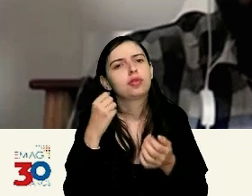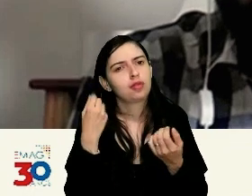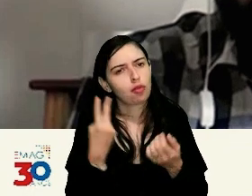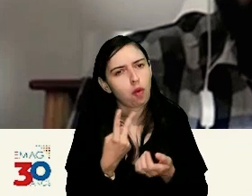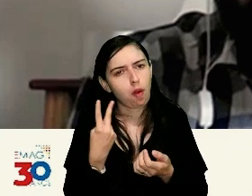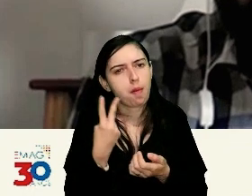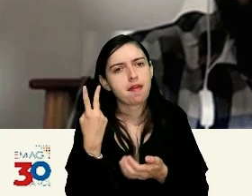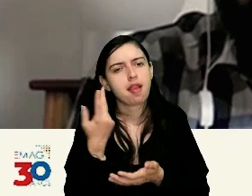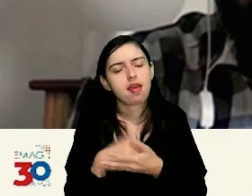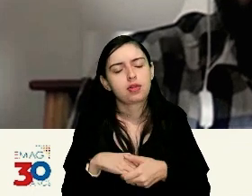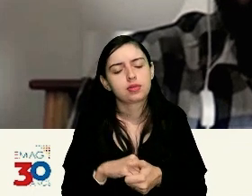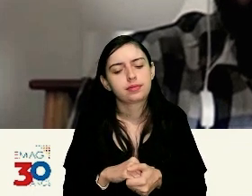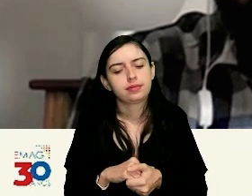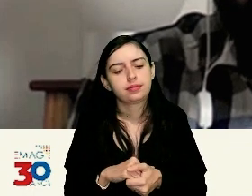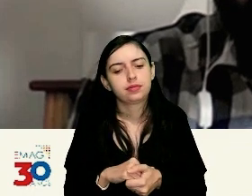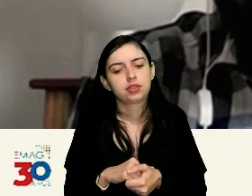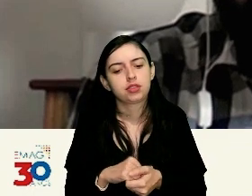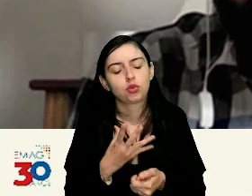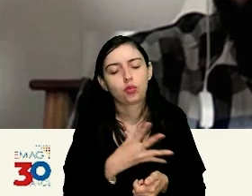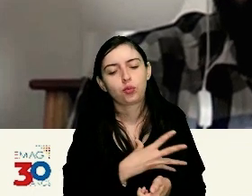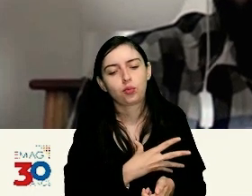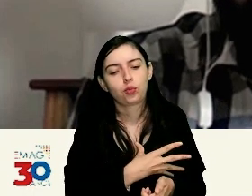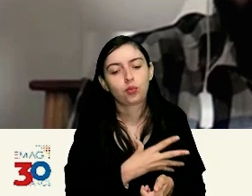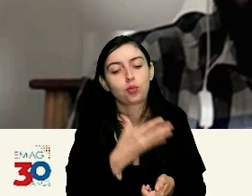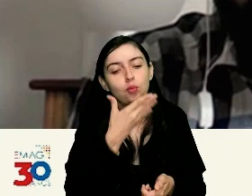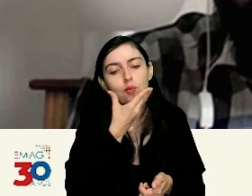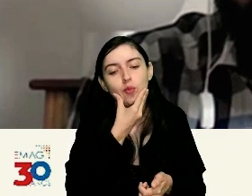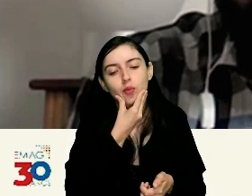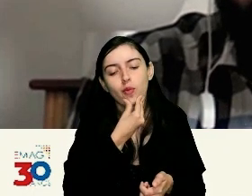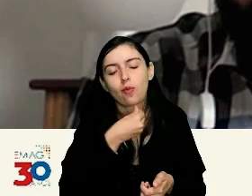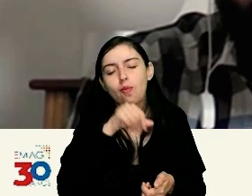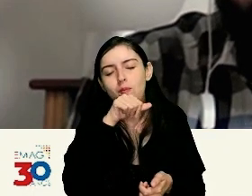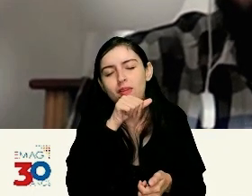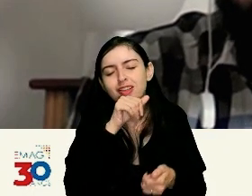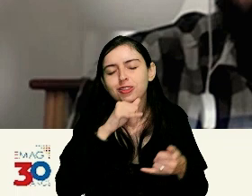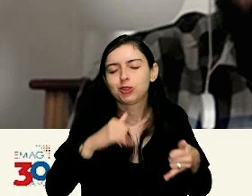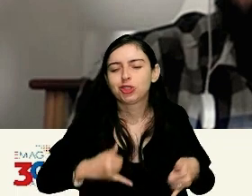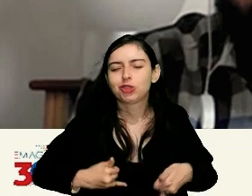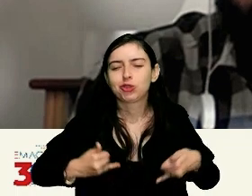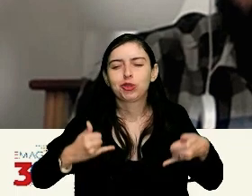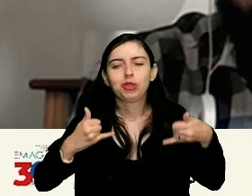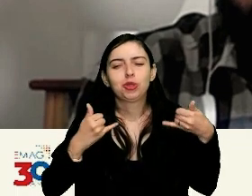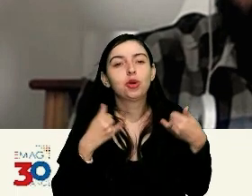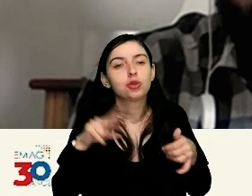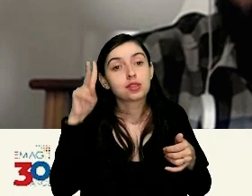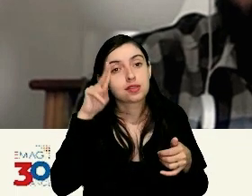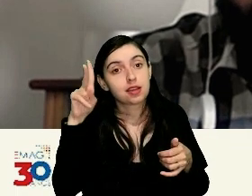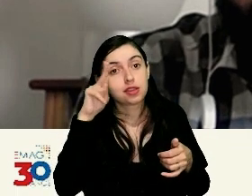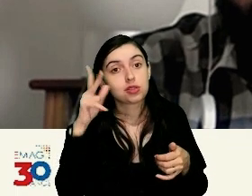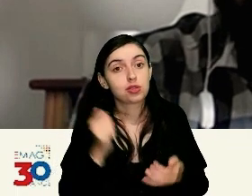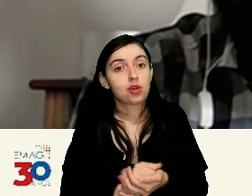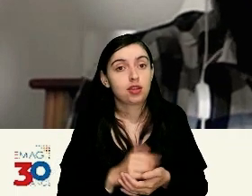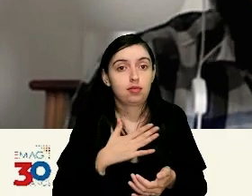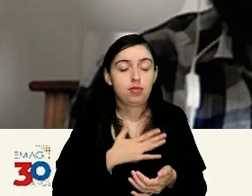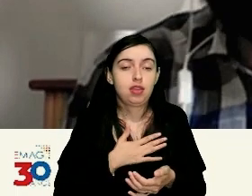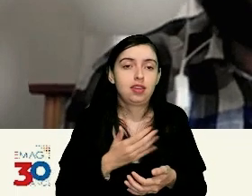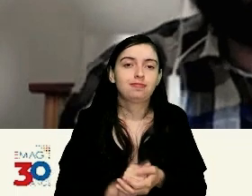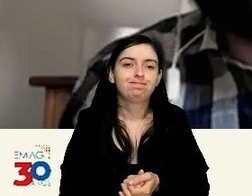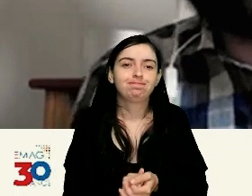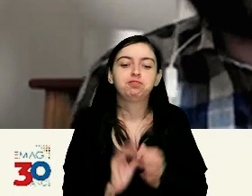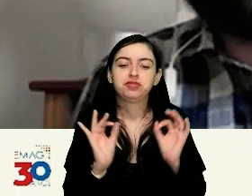sou um pai muito orgulhoso, assim, da minha história. Então, é isso aí, gente.